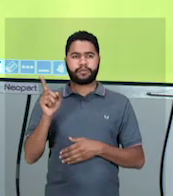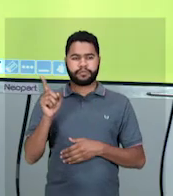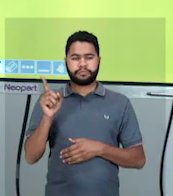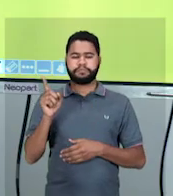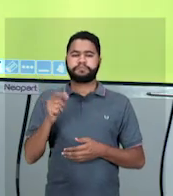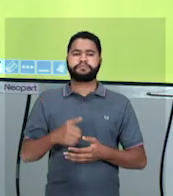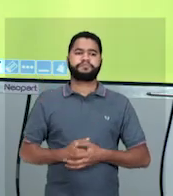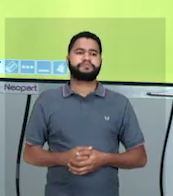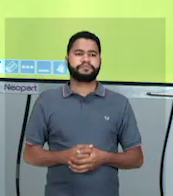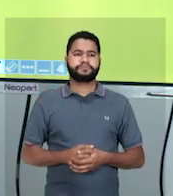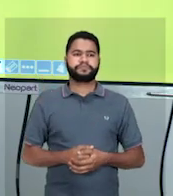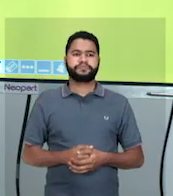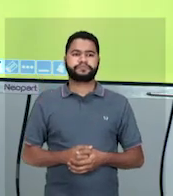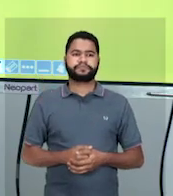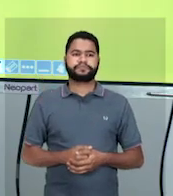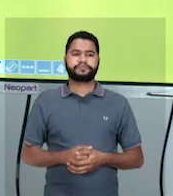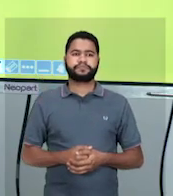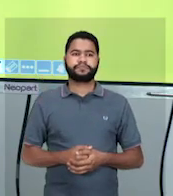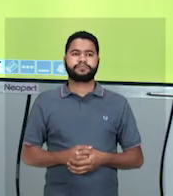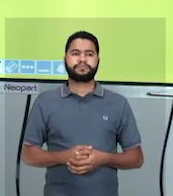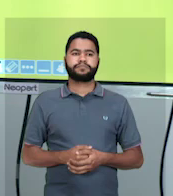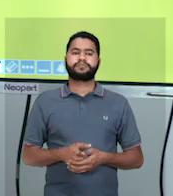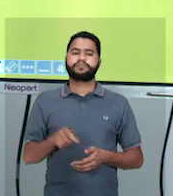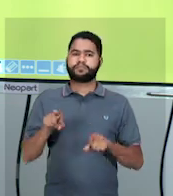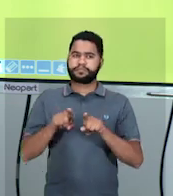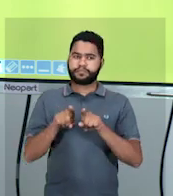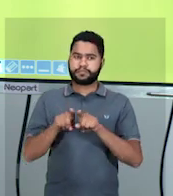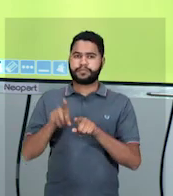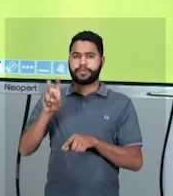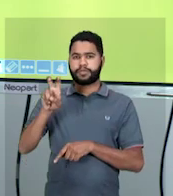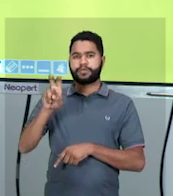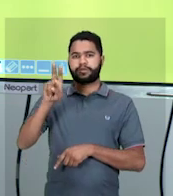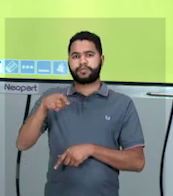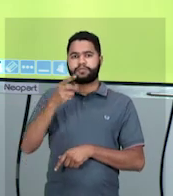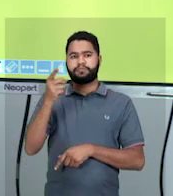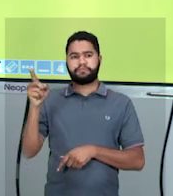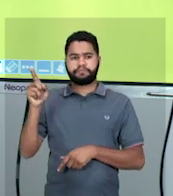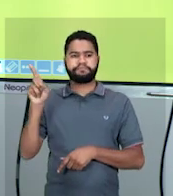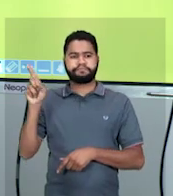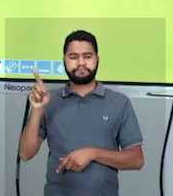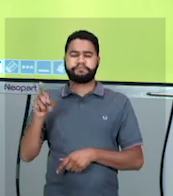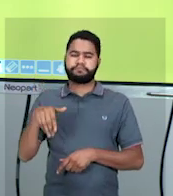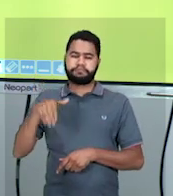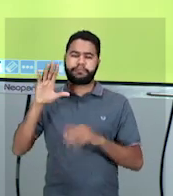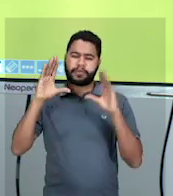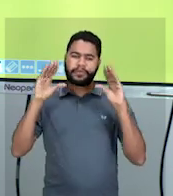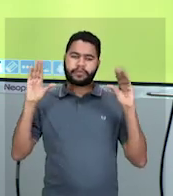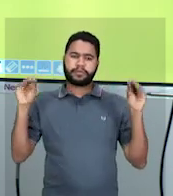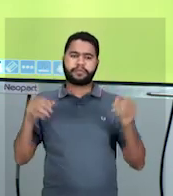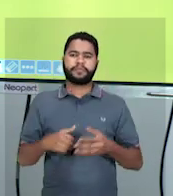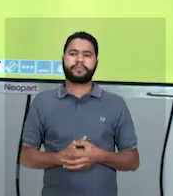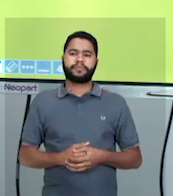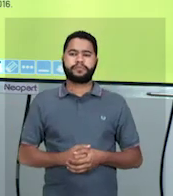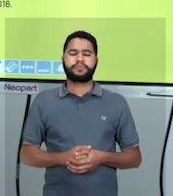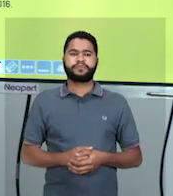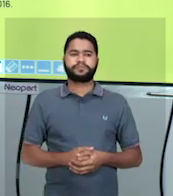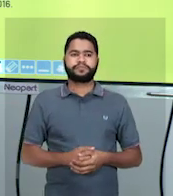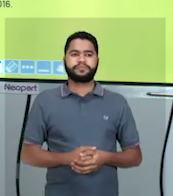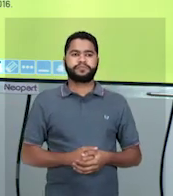e sim sobre 15 o syncup essa também é mais tranquilo